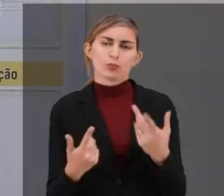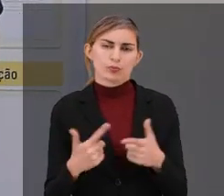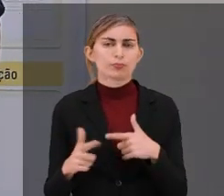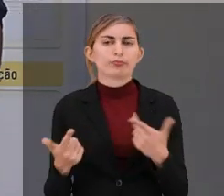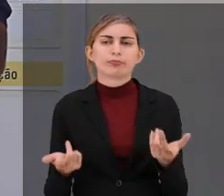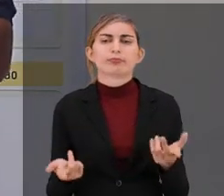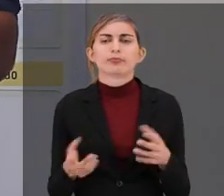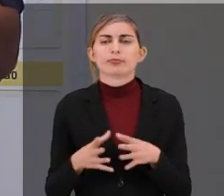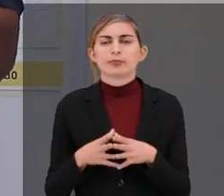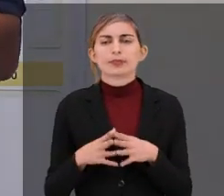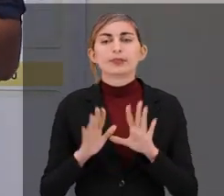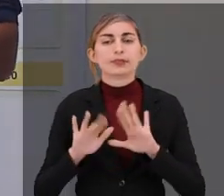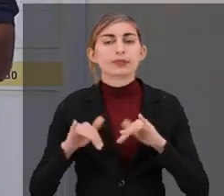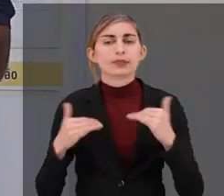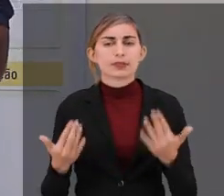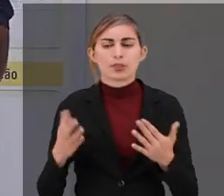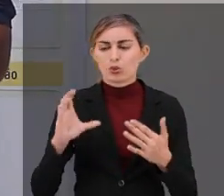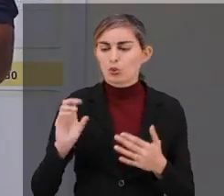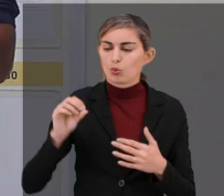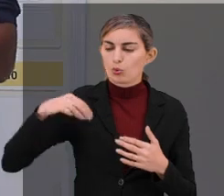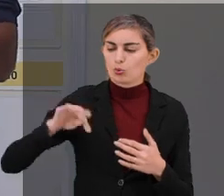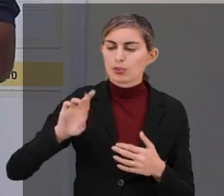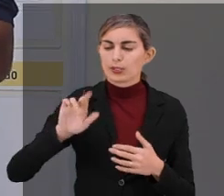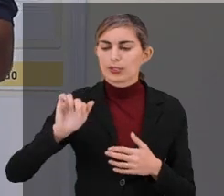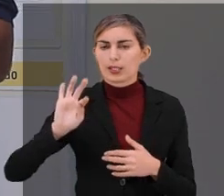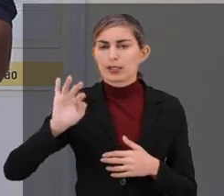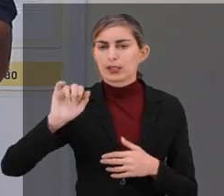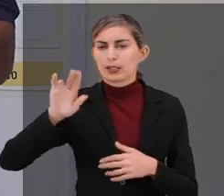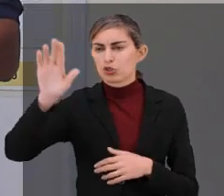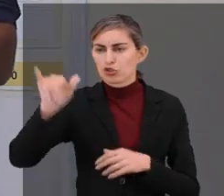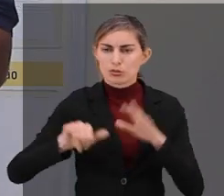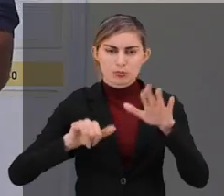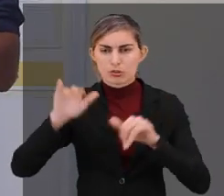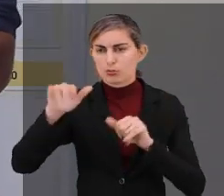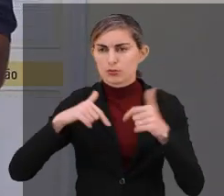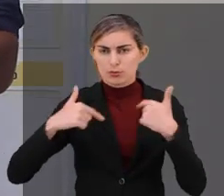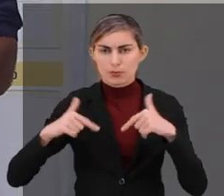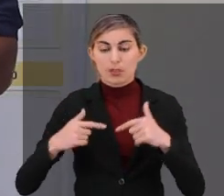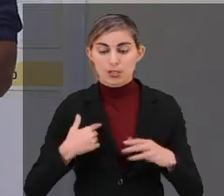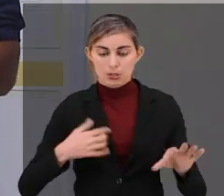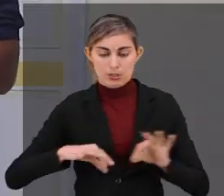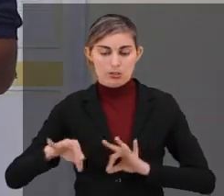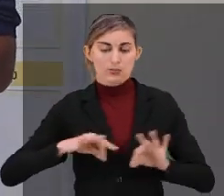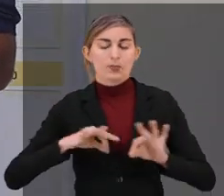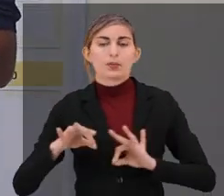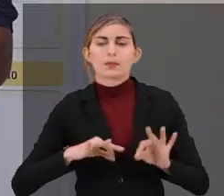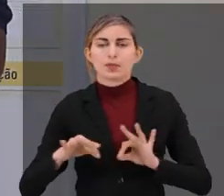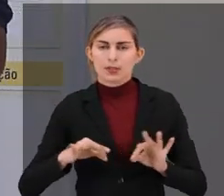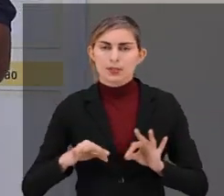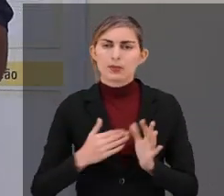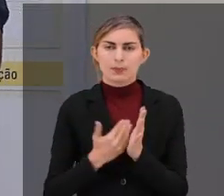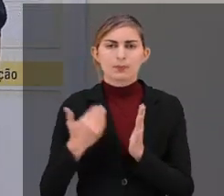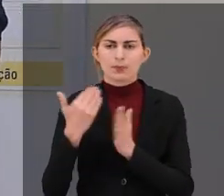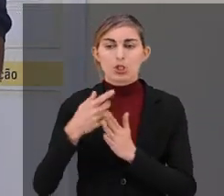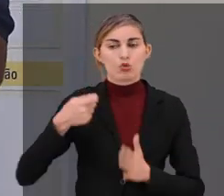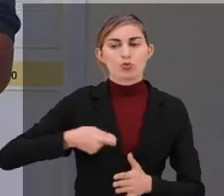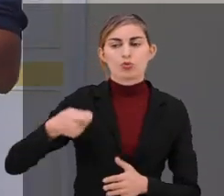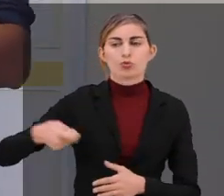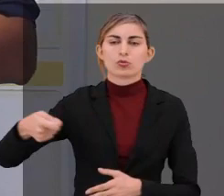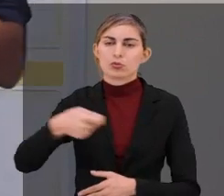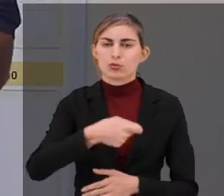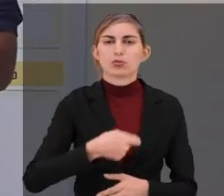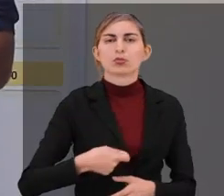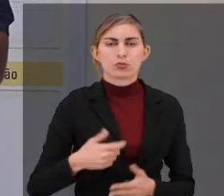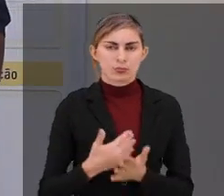como envolvidos. Então os contratantes hoje, eles se preparam muito mais nessa condição, eles exigem muito